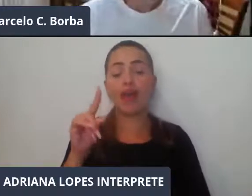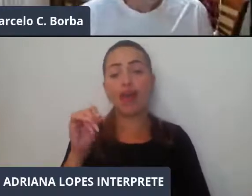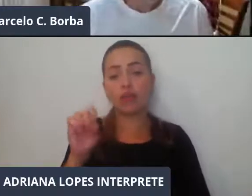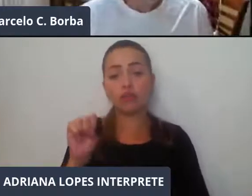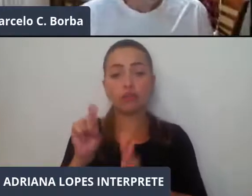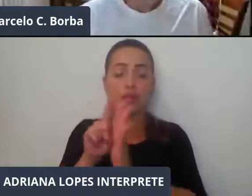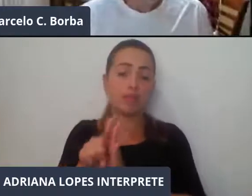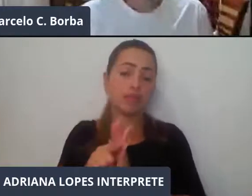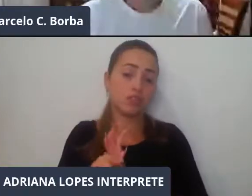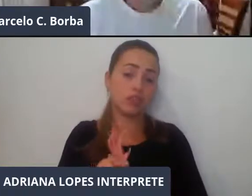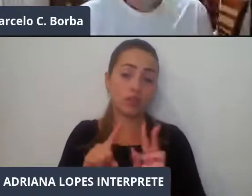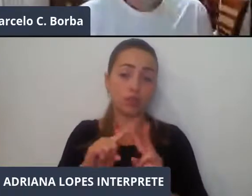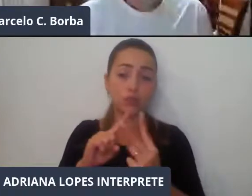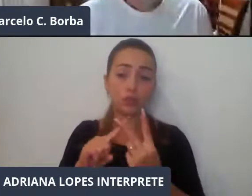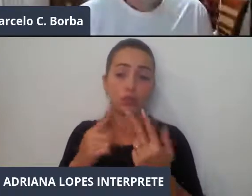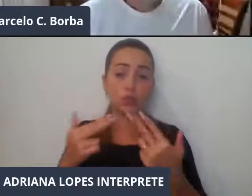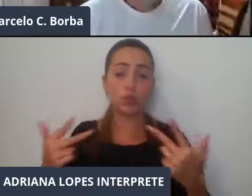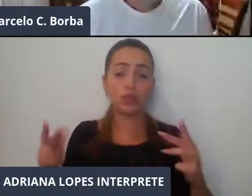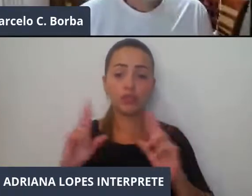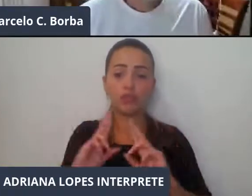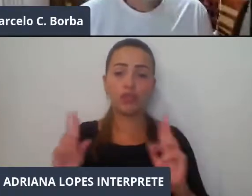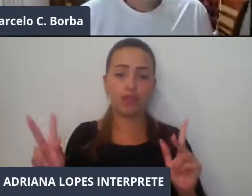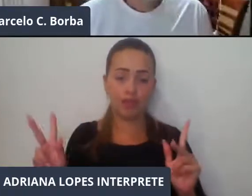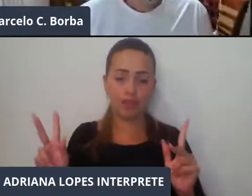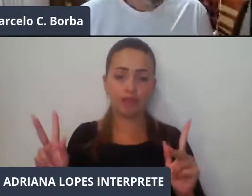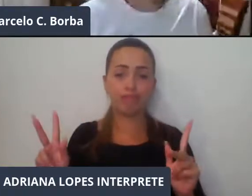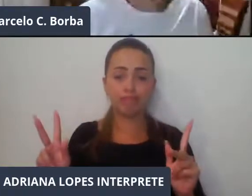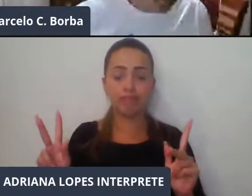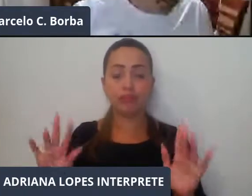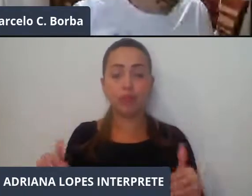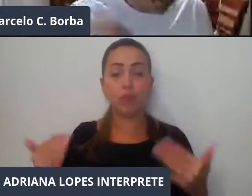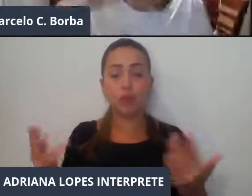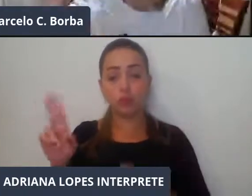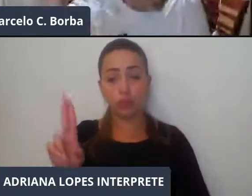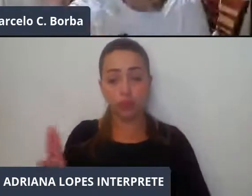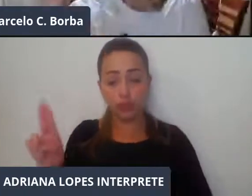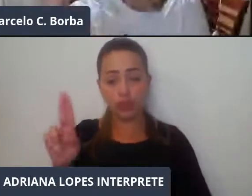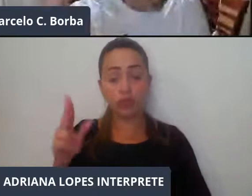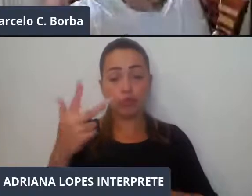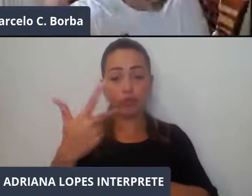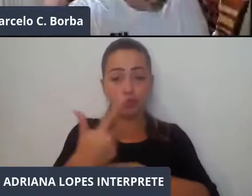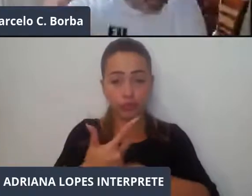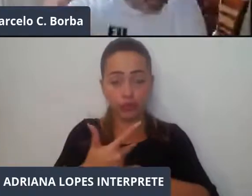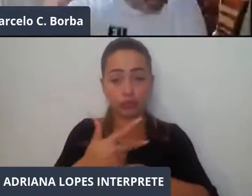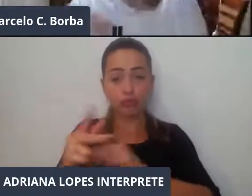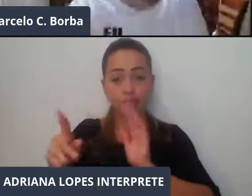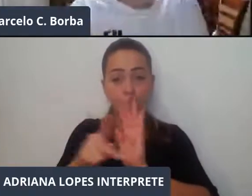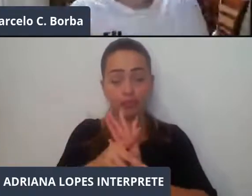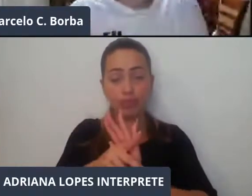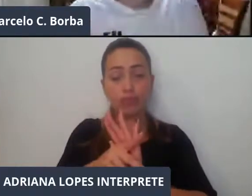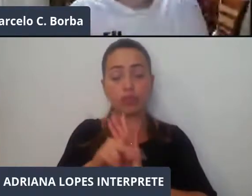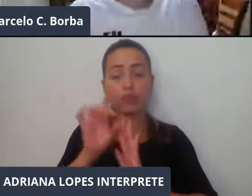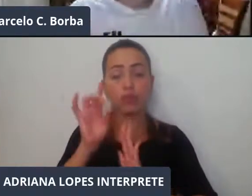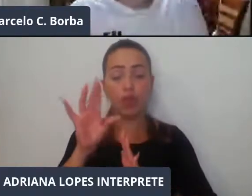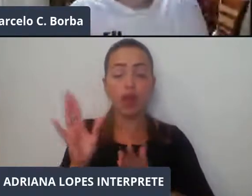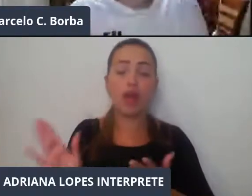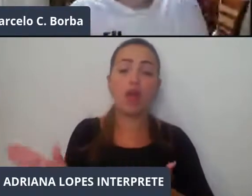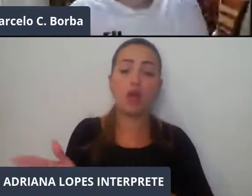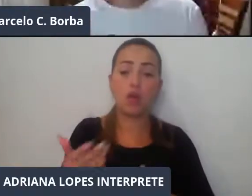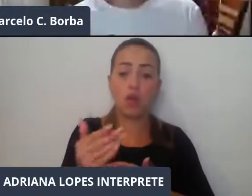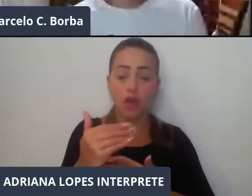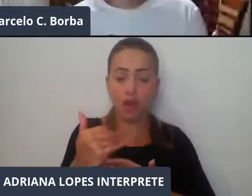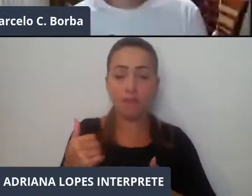pontos totalmente distintos, né? E quando nós usamos o vídeo para, além de recolher dados,